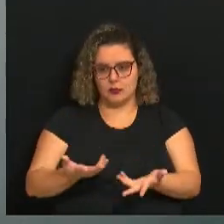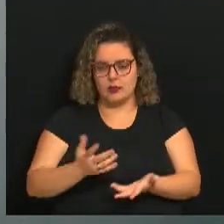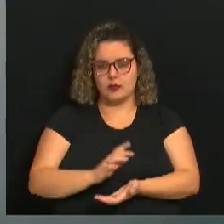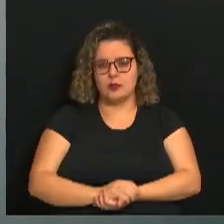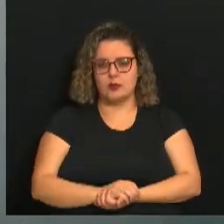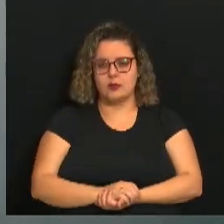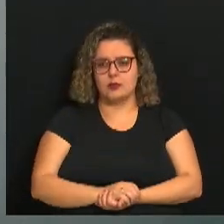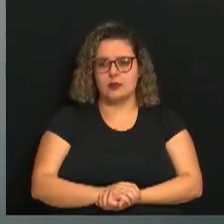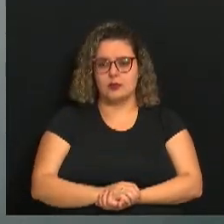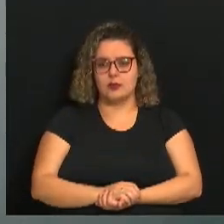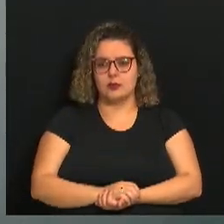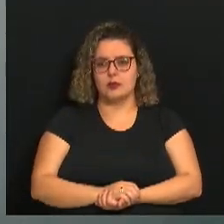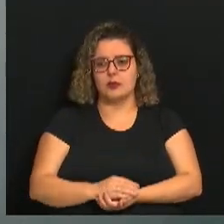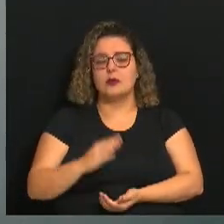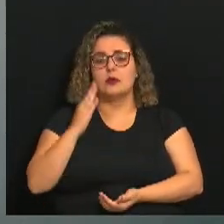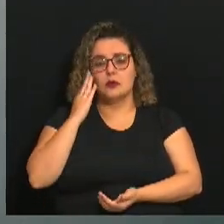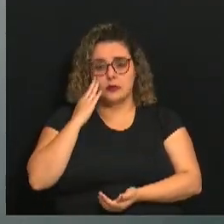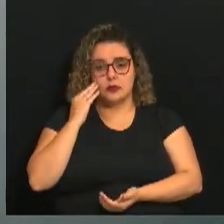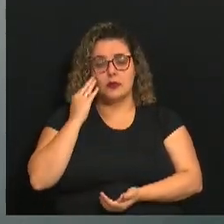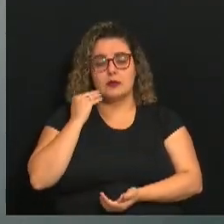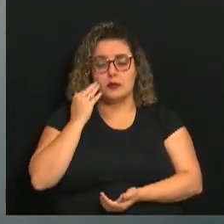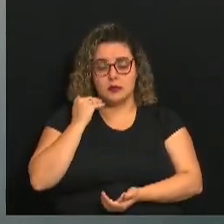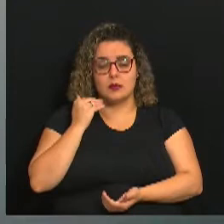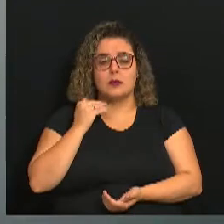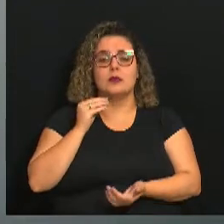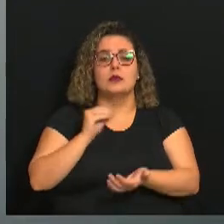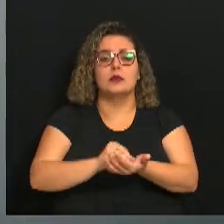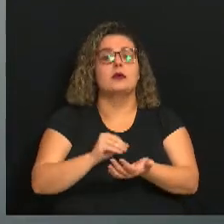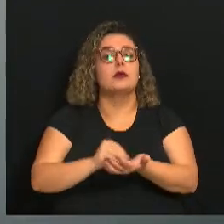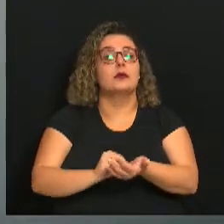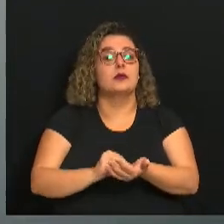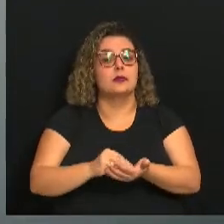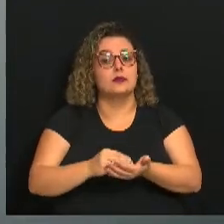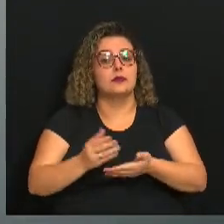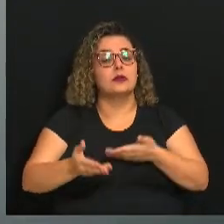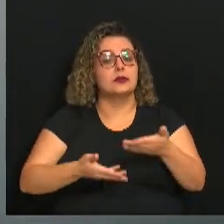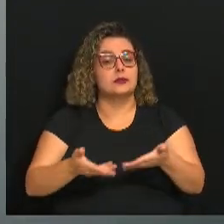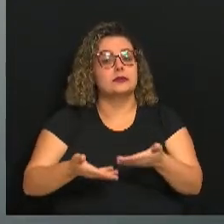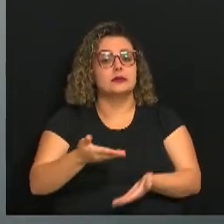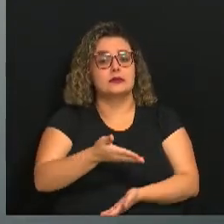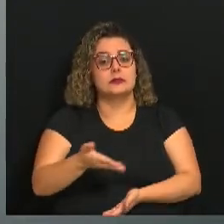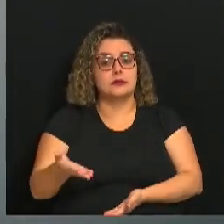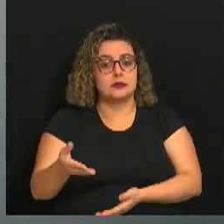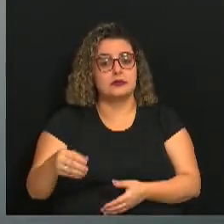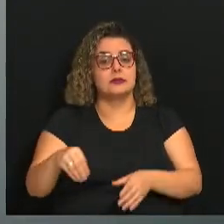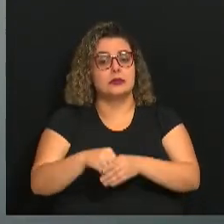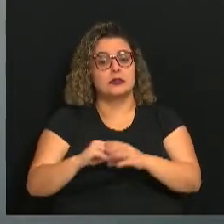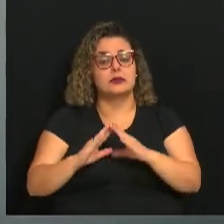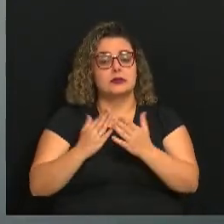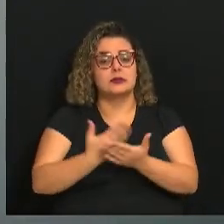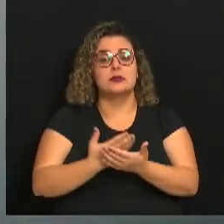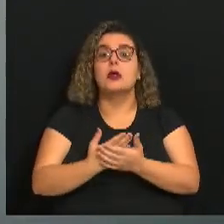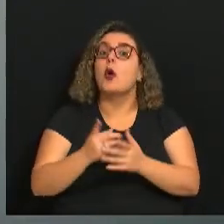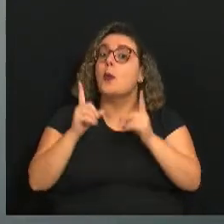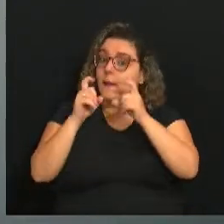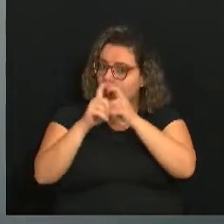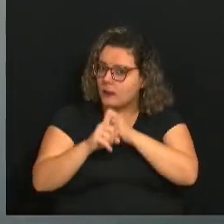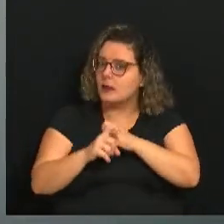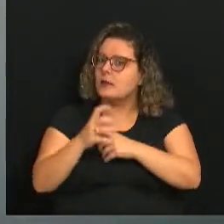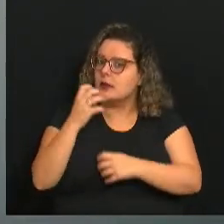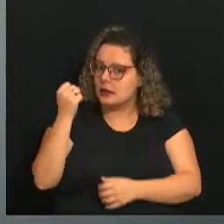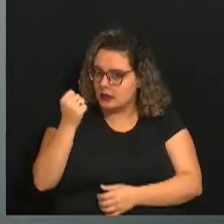a falta desses serviços nas unidades acarreta em grande prejuízo. Se tiver